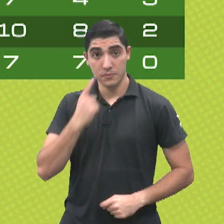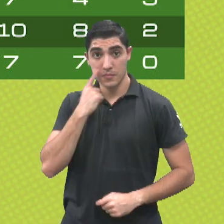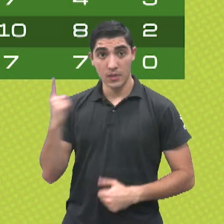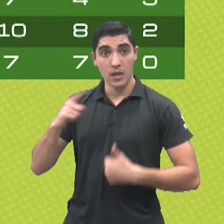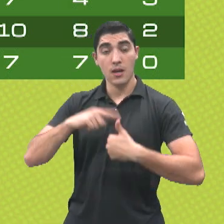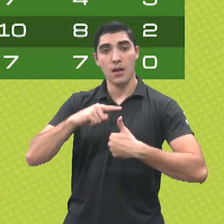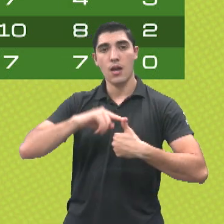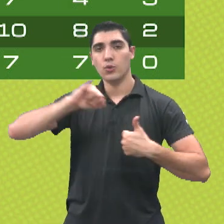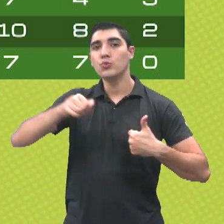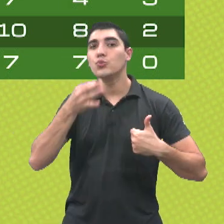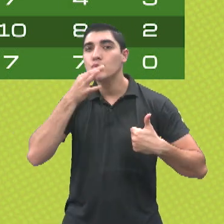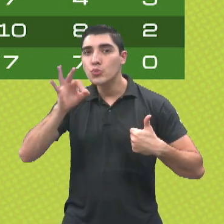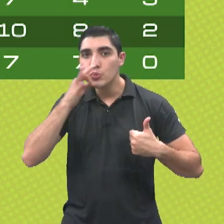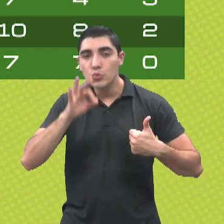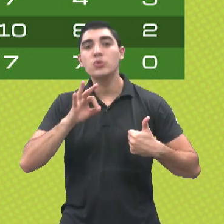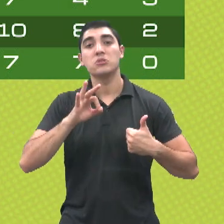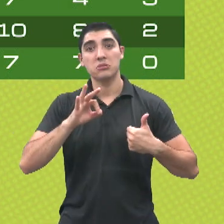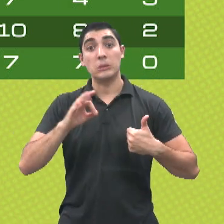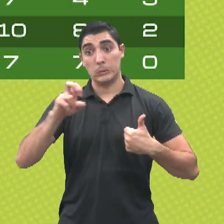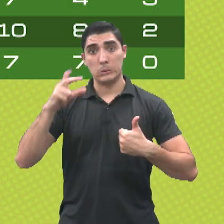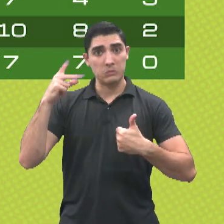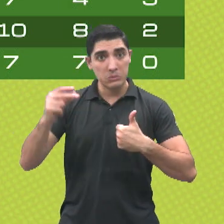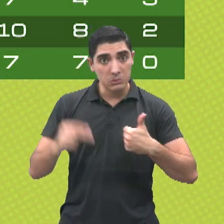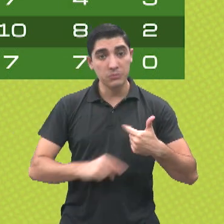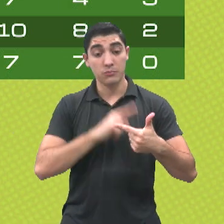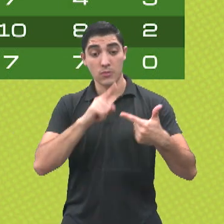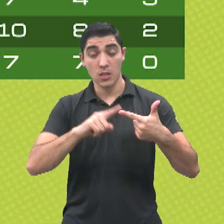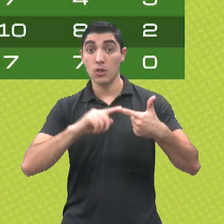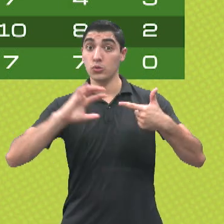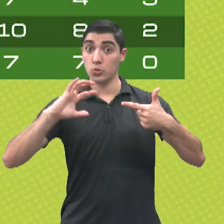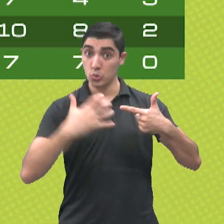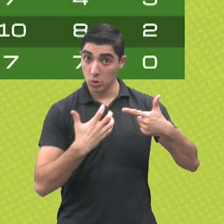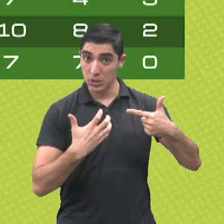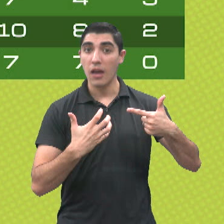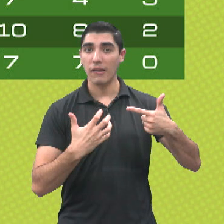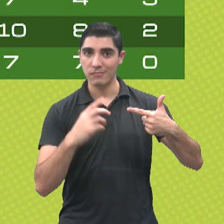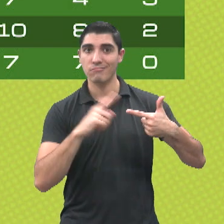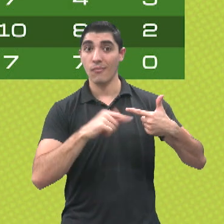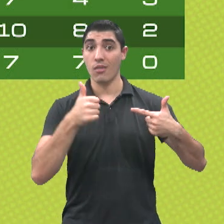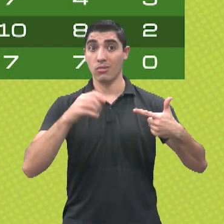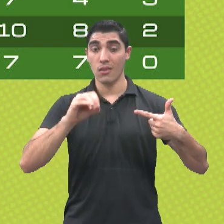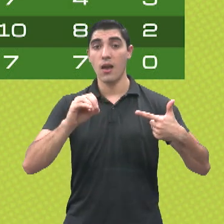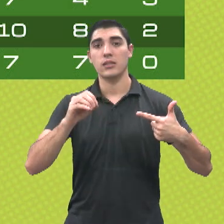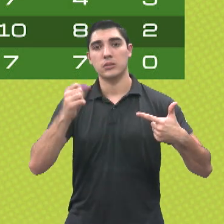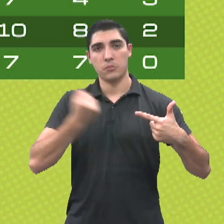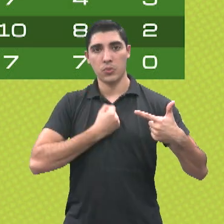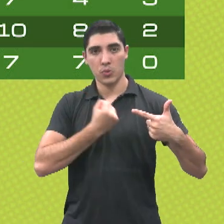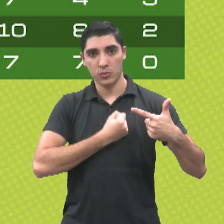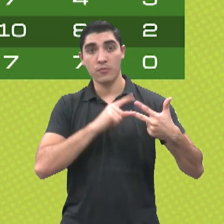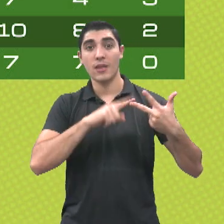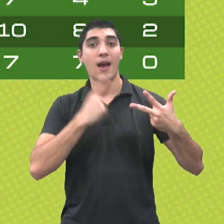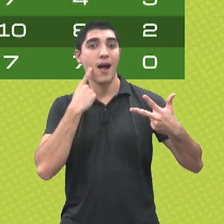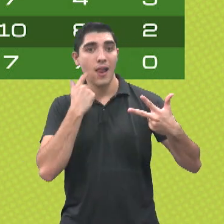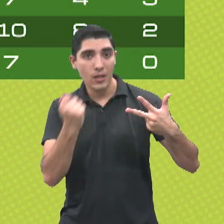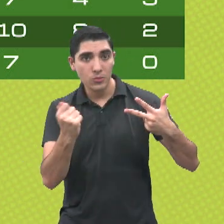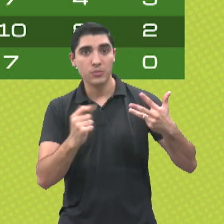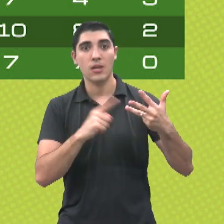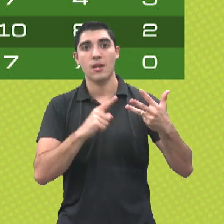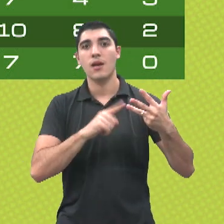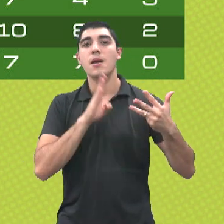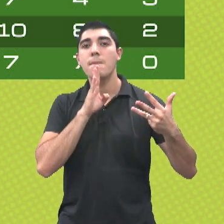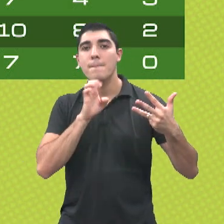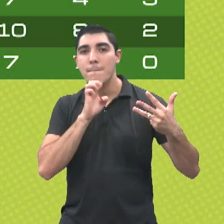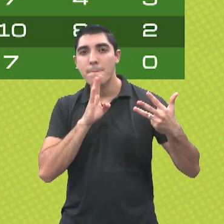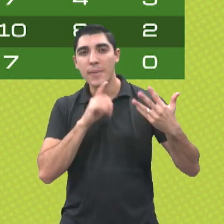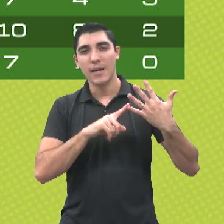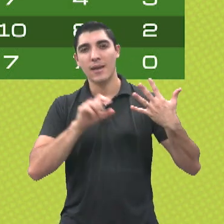100% de aproveitamento, 5 jogos, 5 vitórias. Em segundo, Joseense, 10 pontos em 5 jogos, seguido pelo Araçatuba, Inter de Bebedouro, São